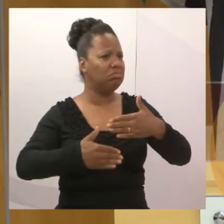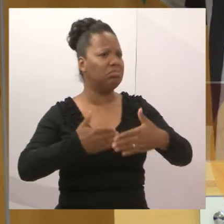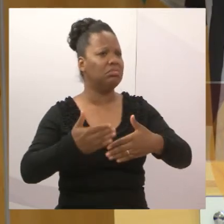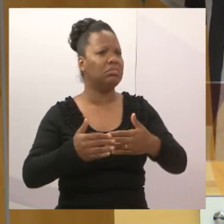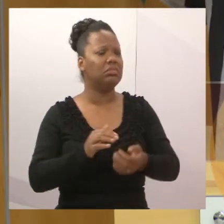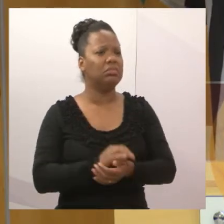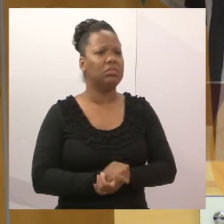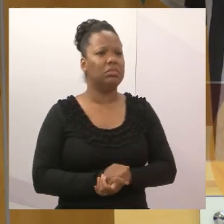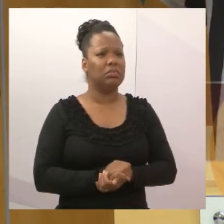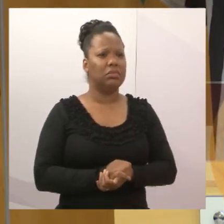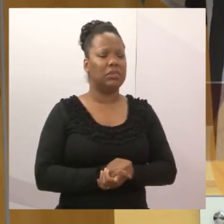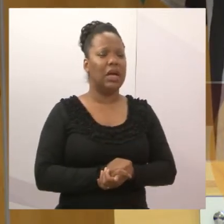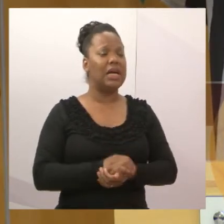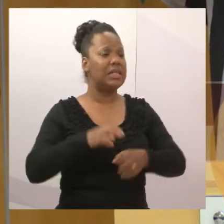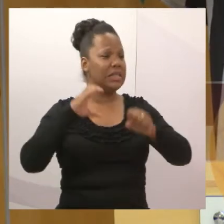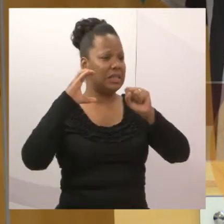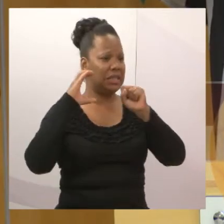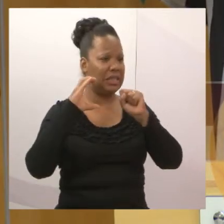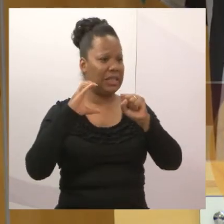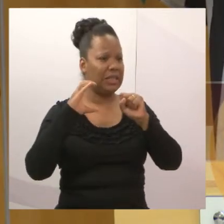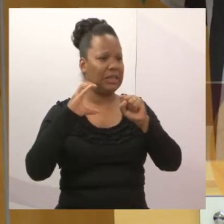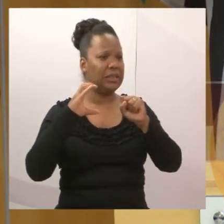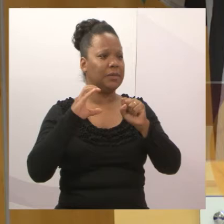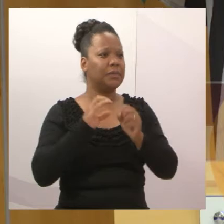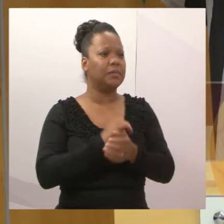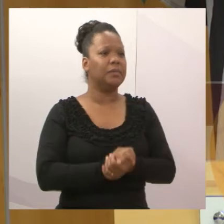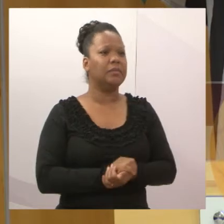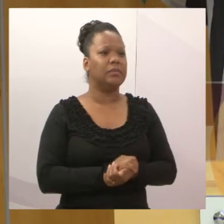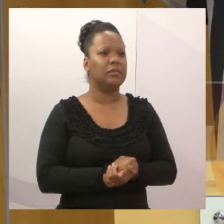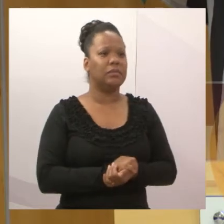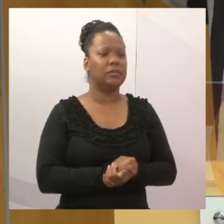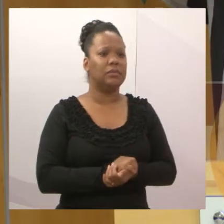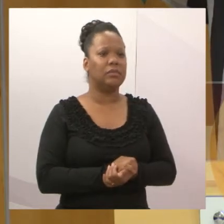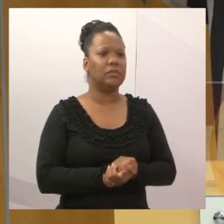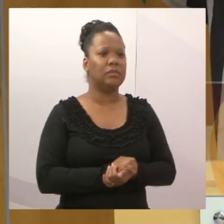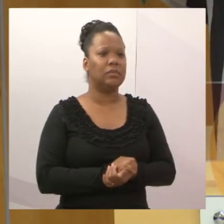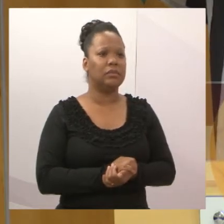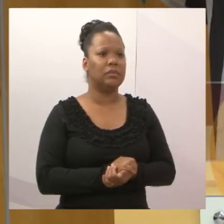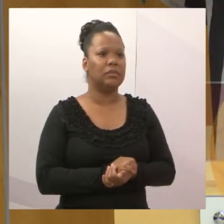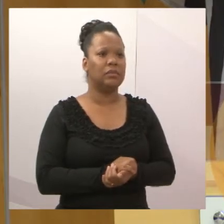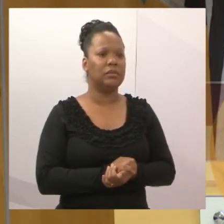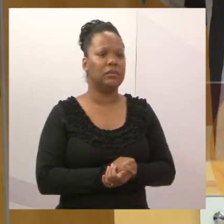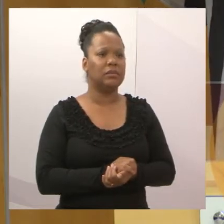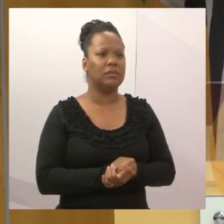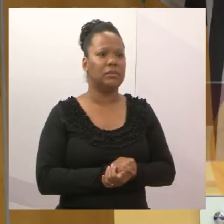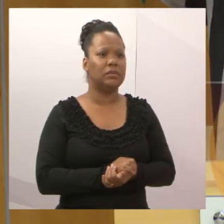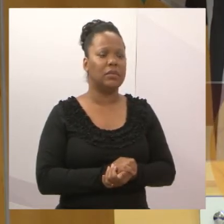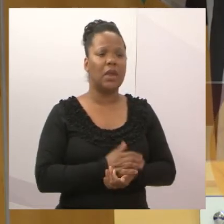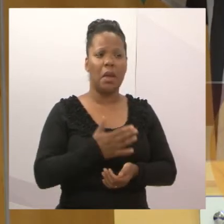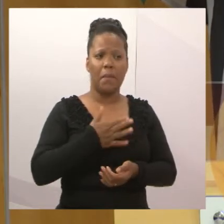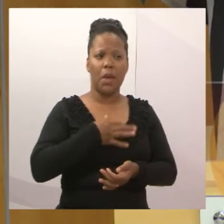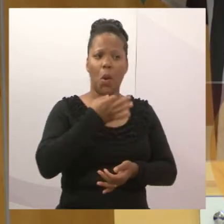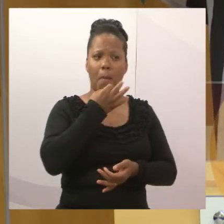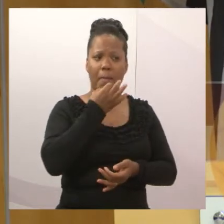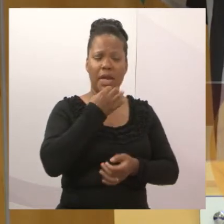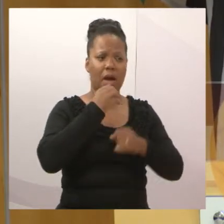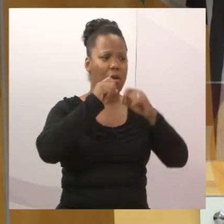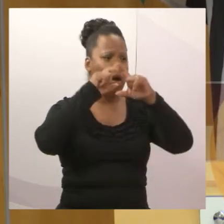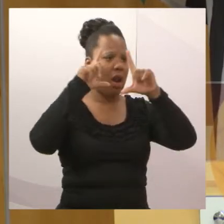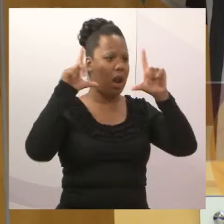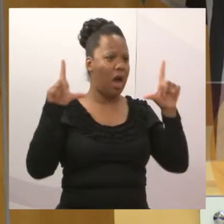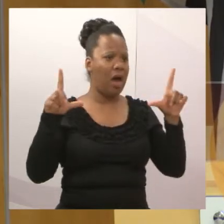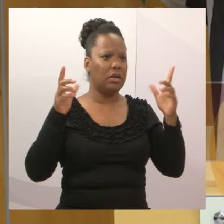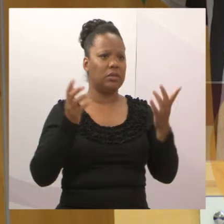essa intervenção da Santa Casa. Já deixei bem claro a minha posição. Esquece